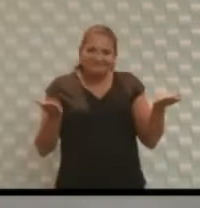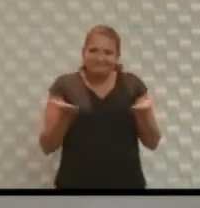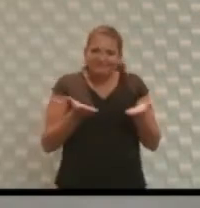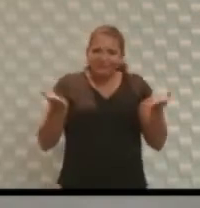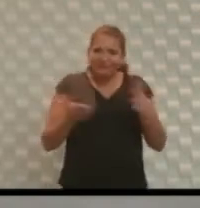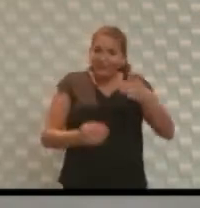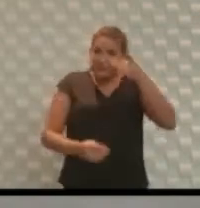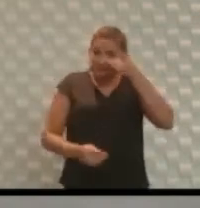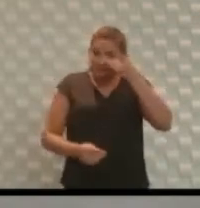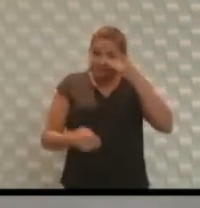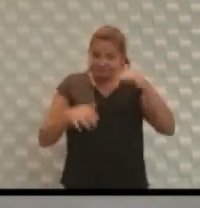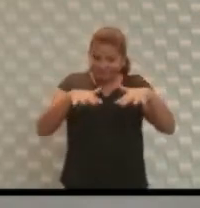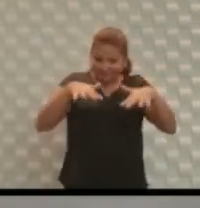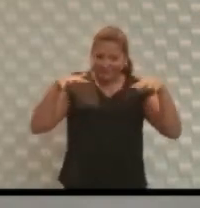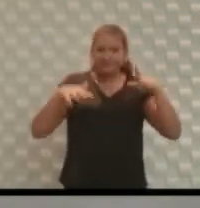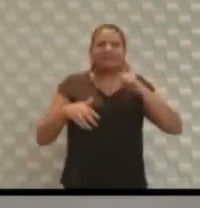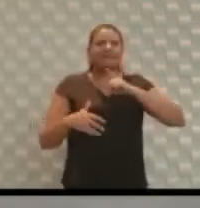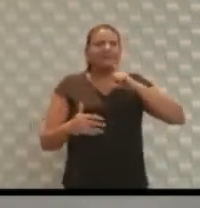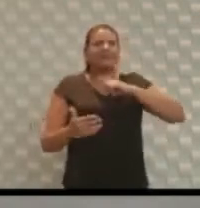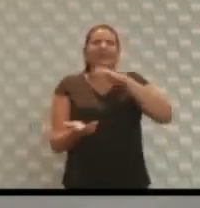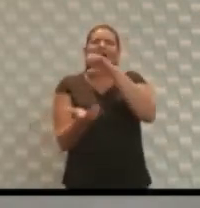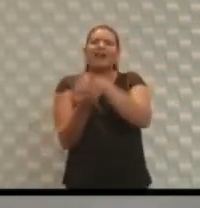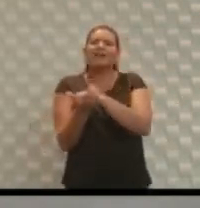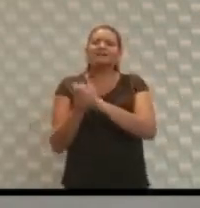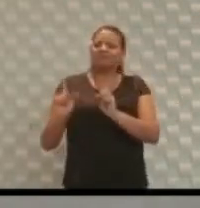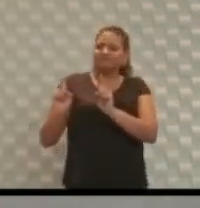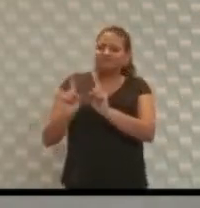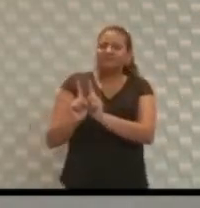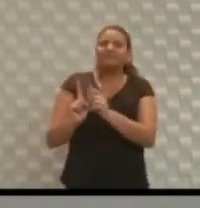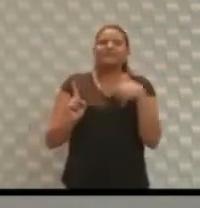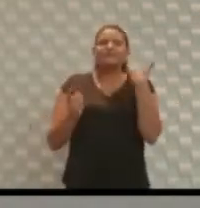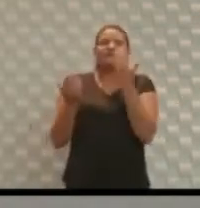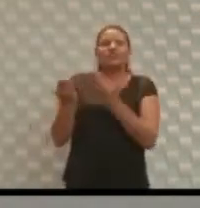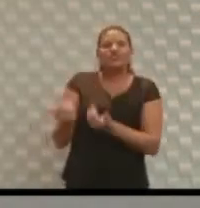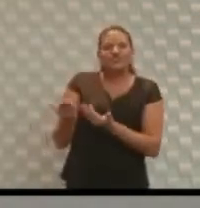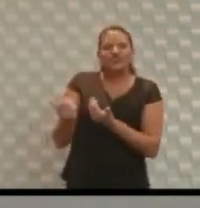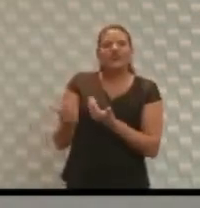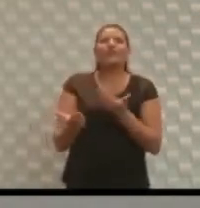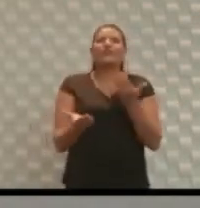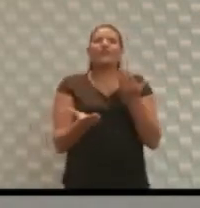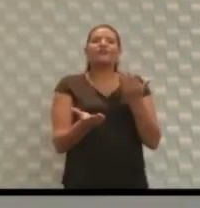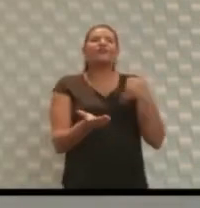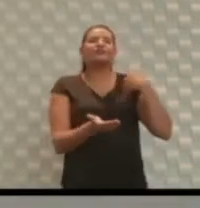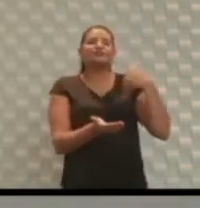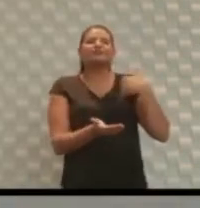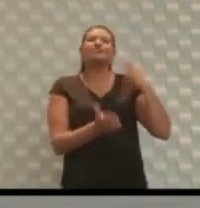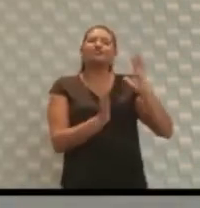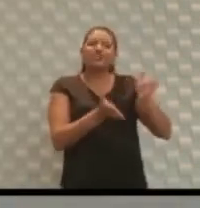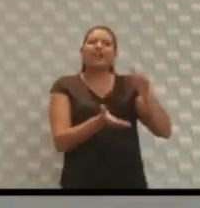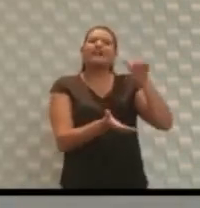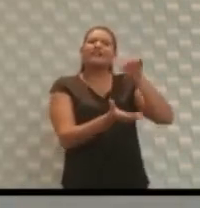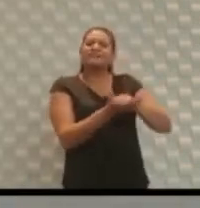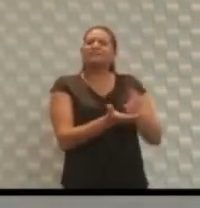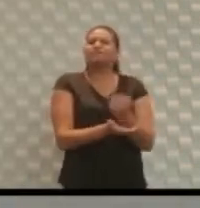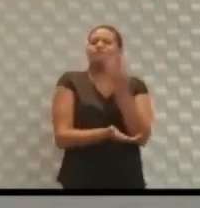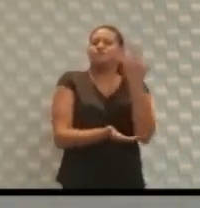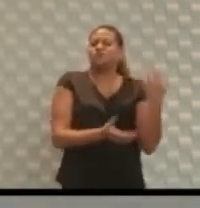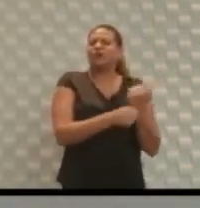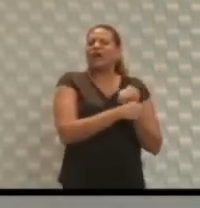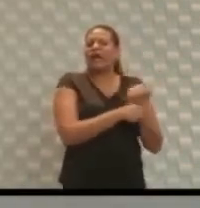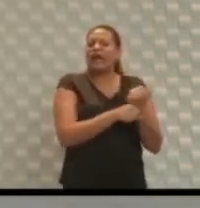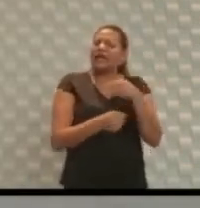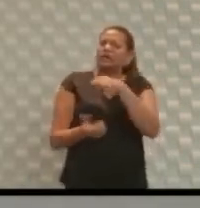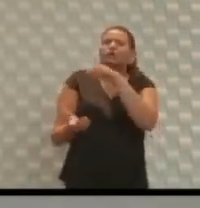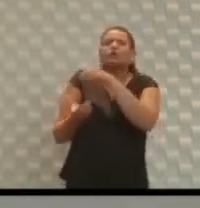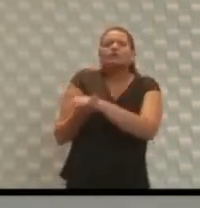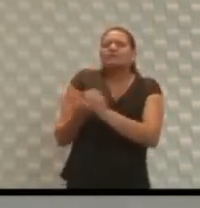de casais, com todas as idades, mais jovens, alguns no primeiro casamento, outros no segundo casamento. Quem está no